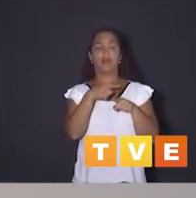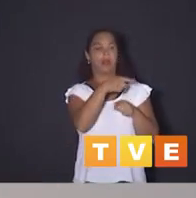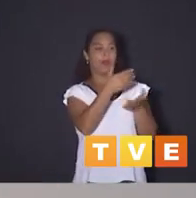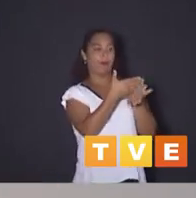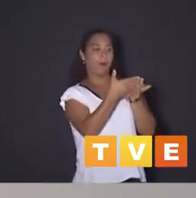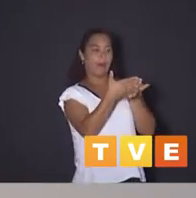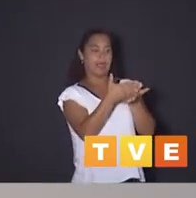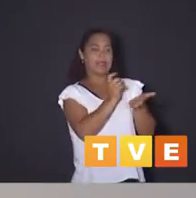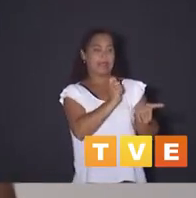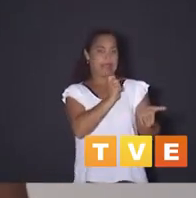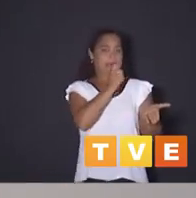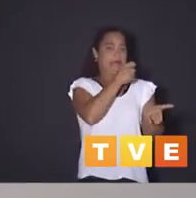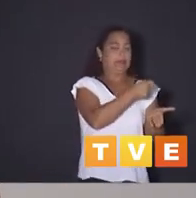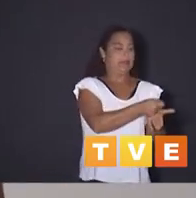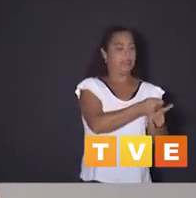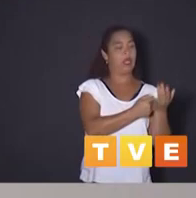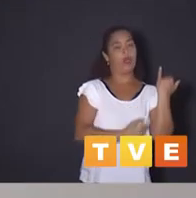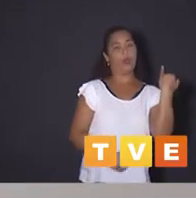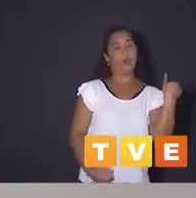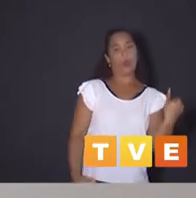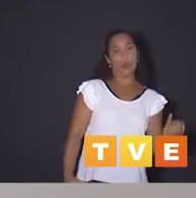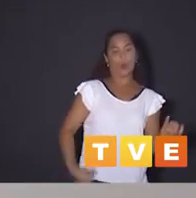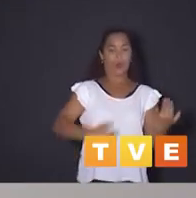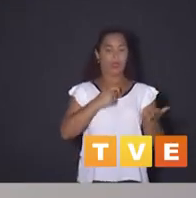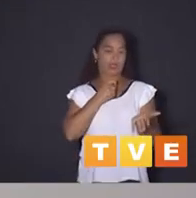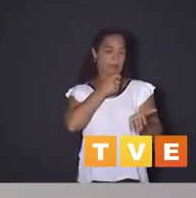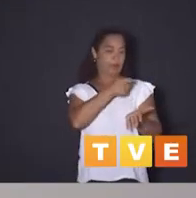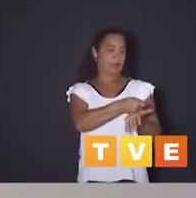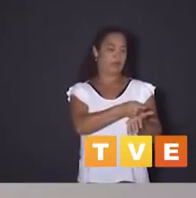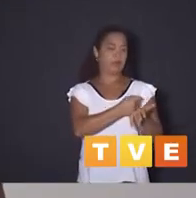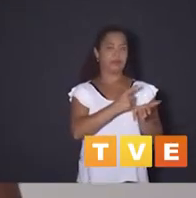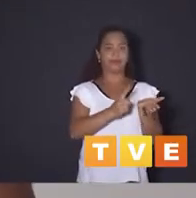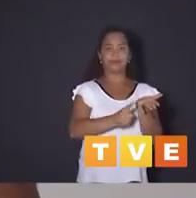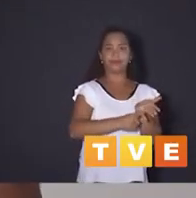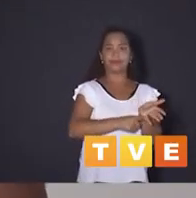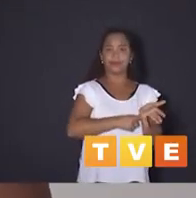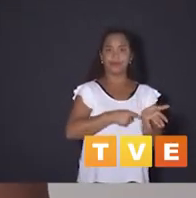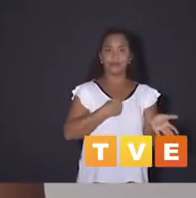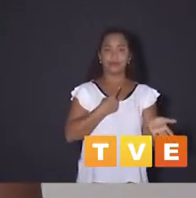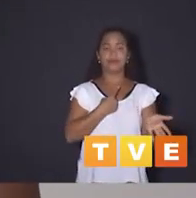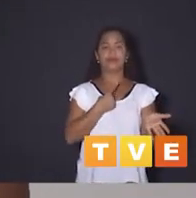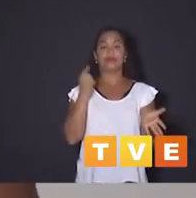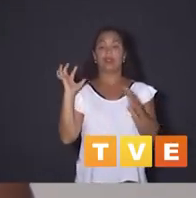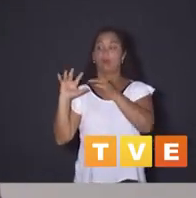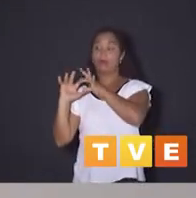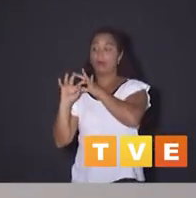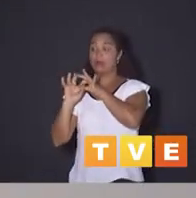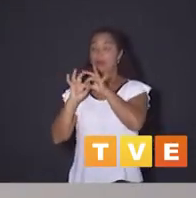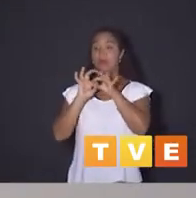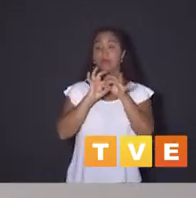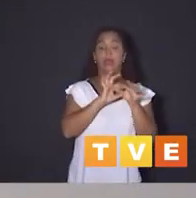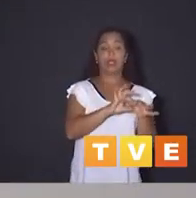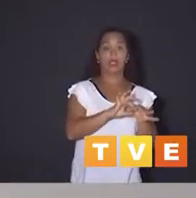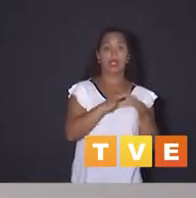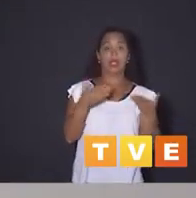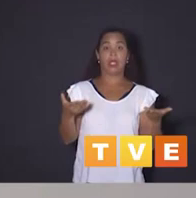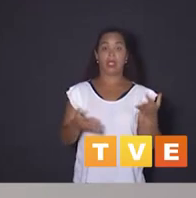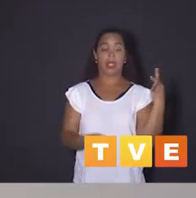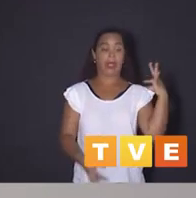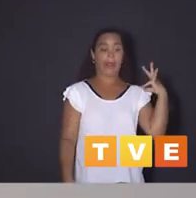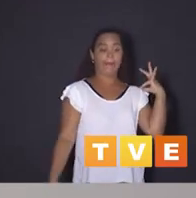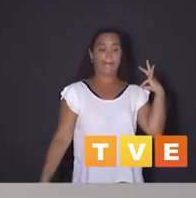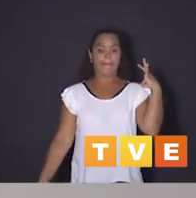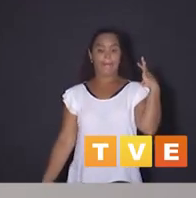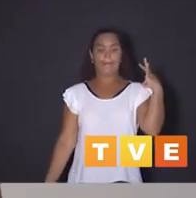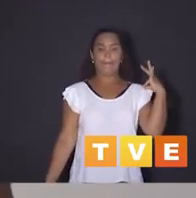da imposição da magreza da imposição da branquitude ressignificando dentro desse contexto e não fazendo uma moda alternativa